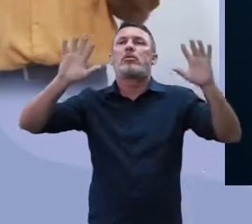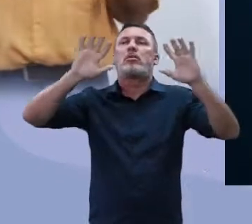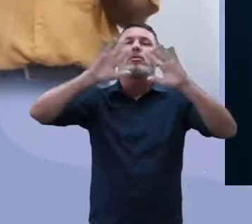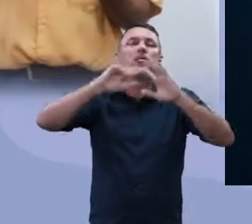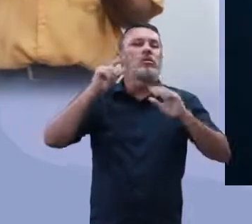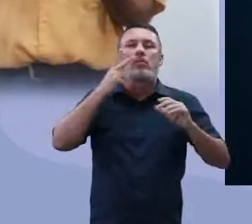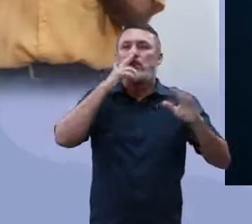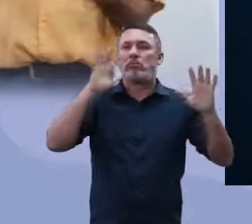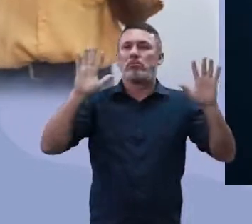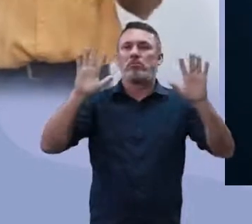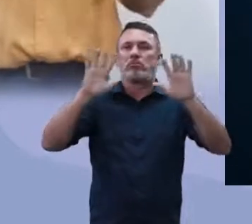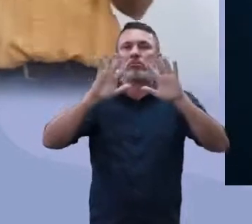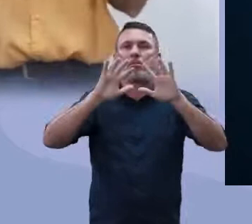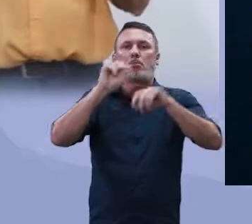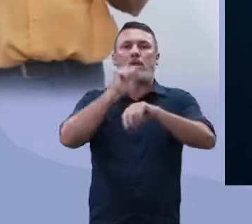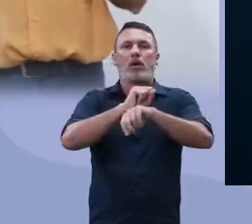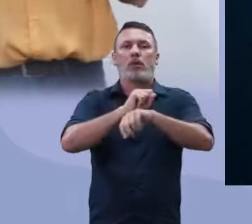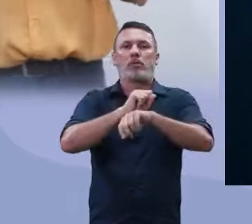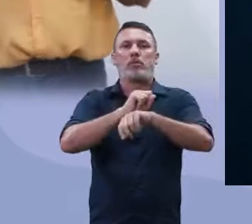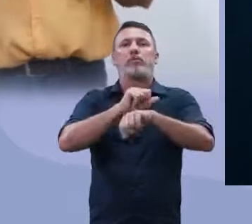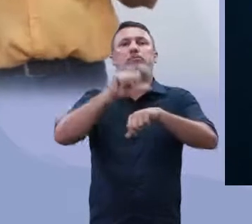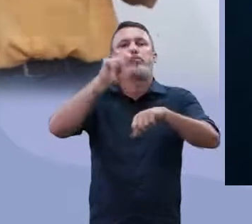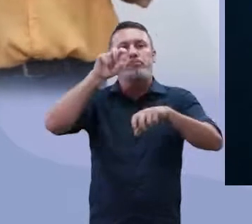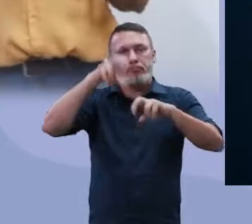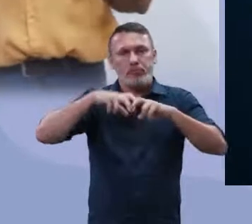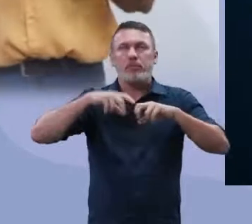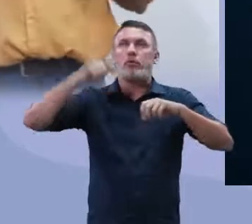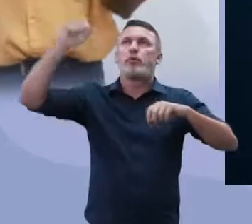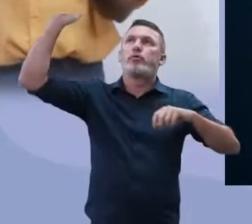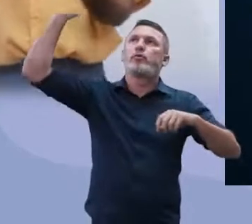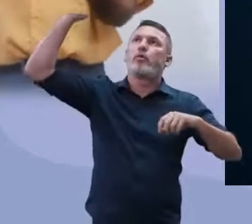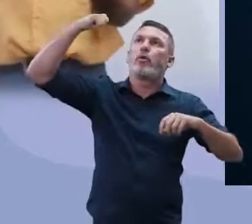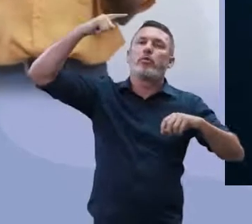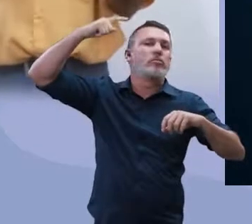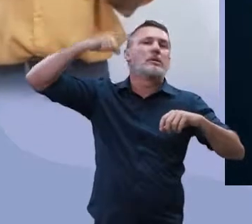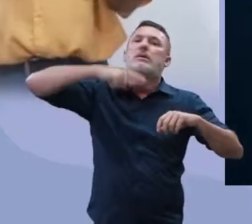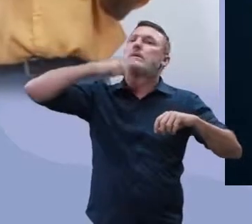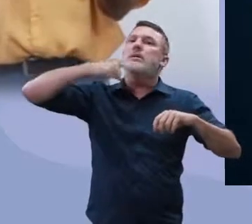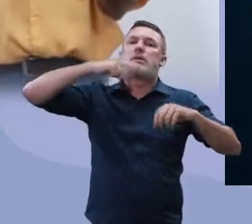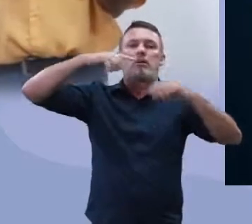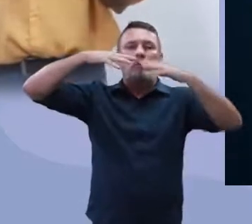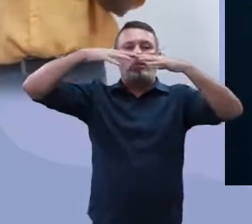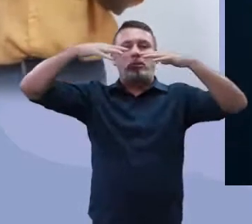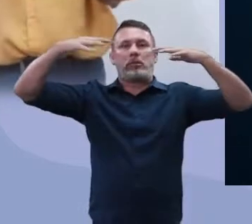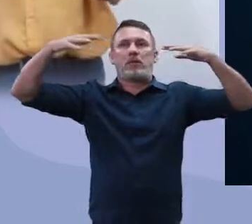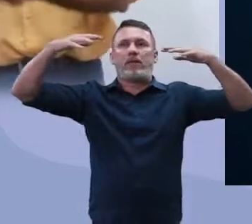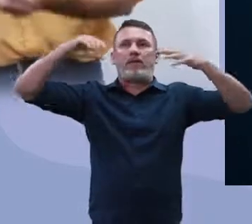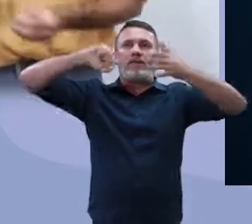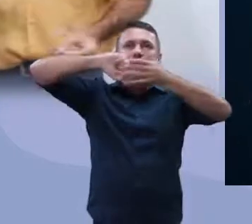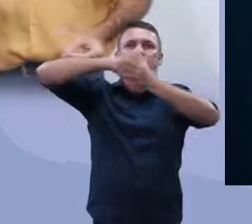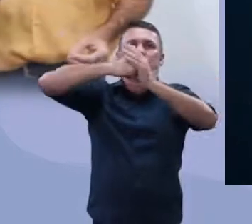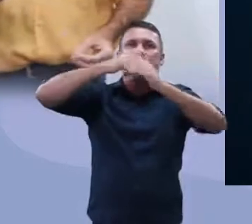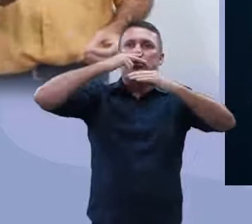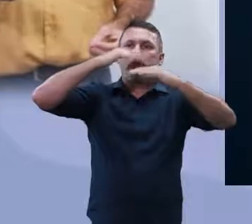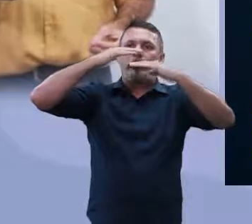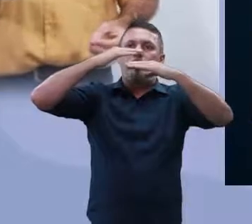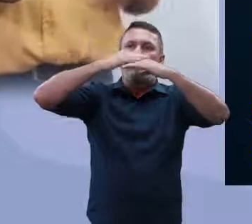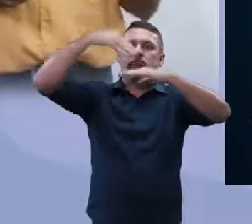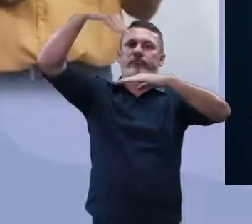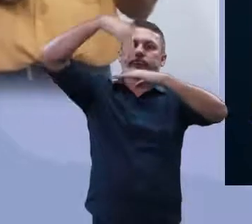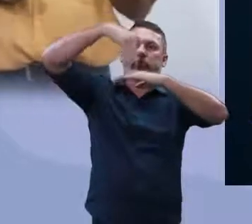estufa humano. Né? E aí, com isso, você vai ter problemas que são gerados com essa perda de